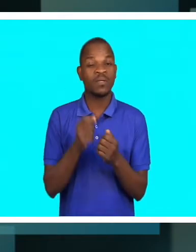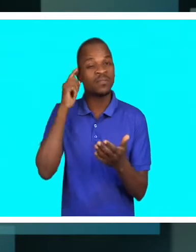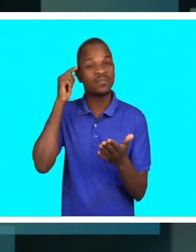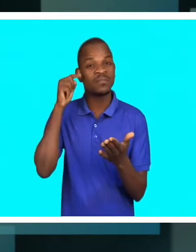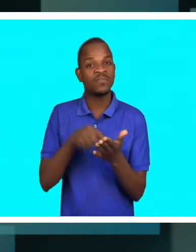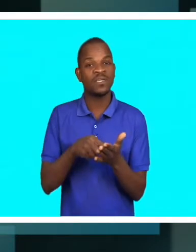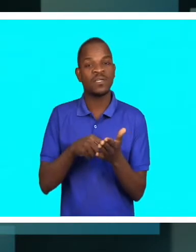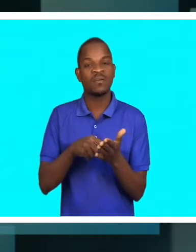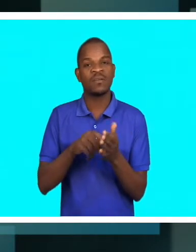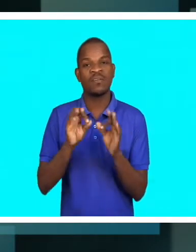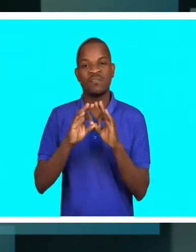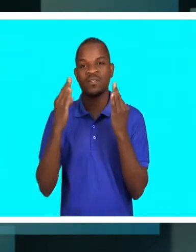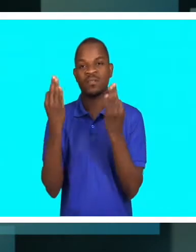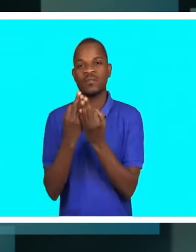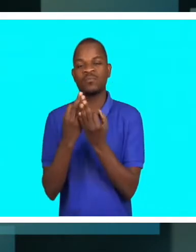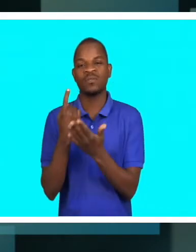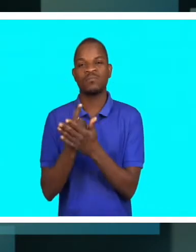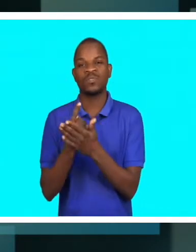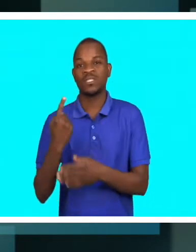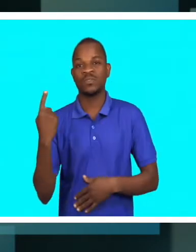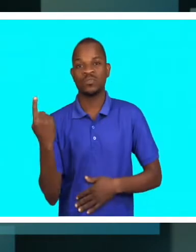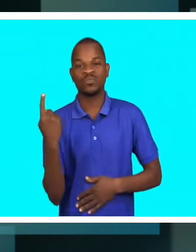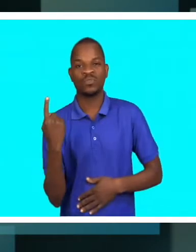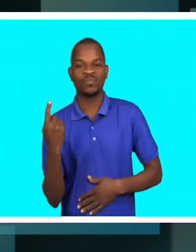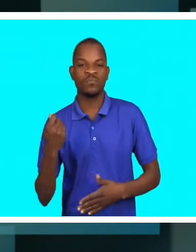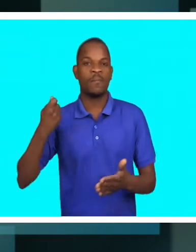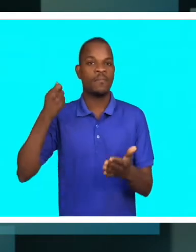Significa que a Federação tinha que pagar